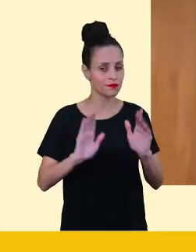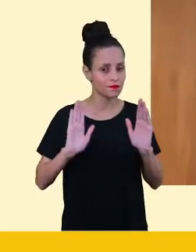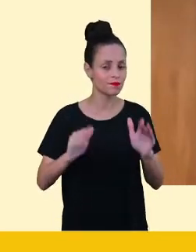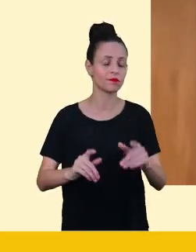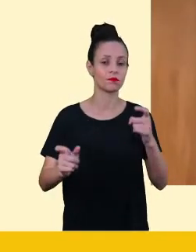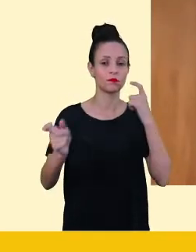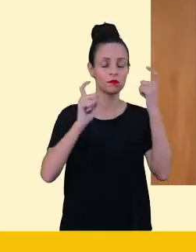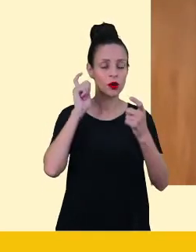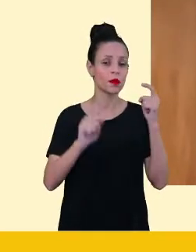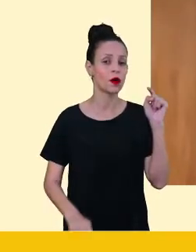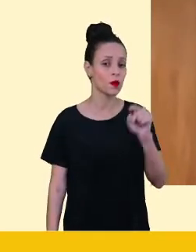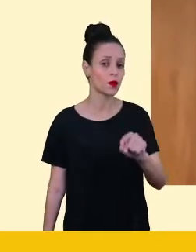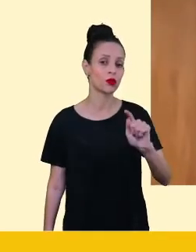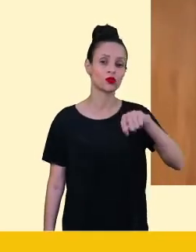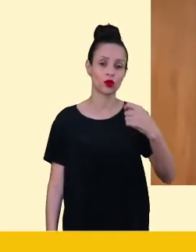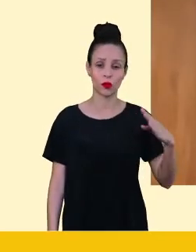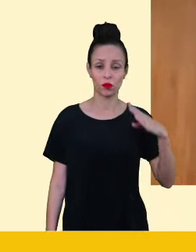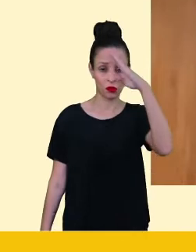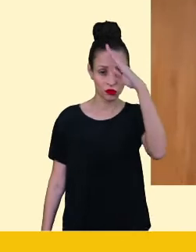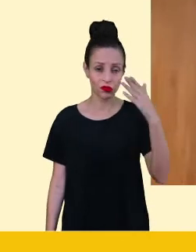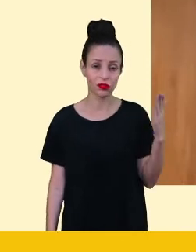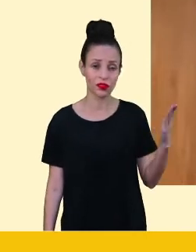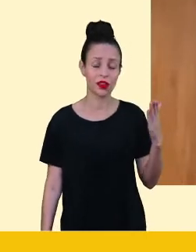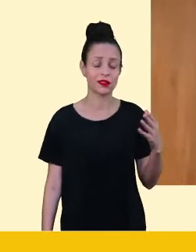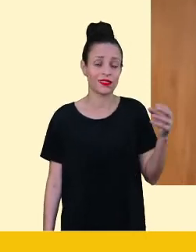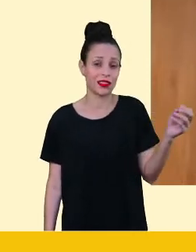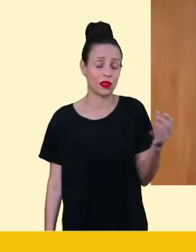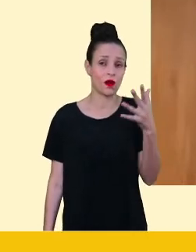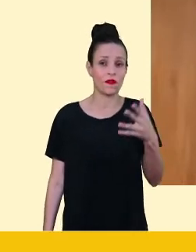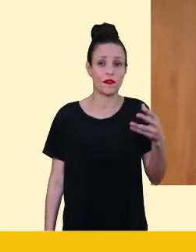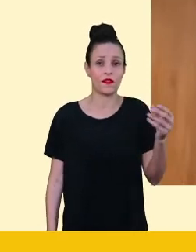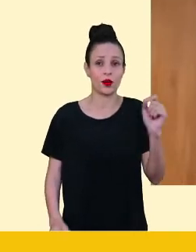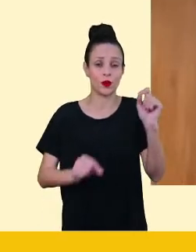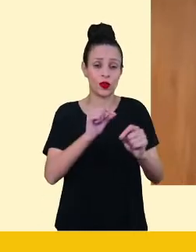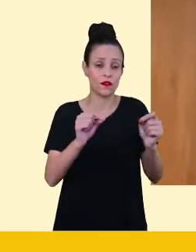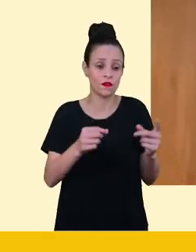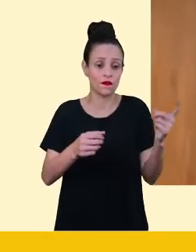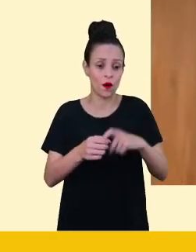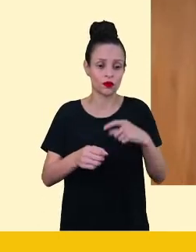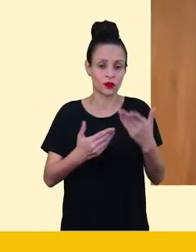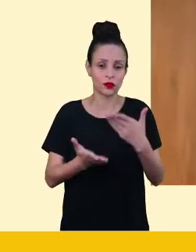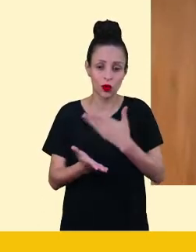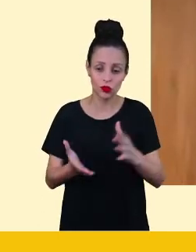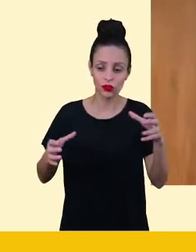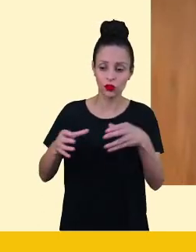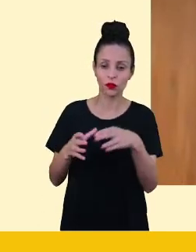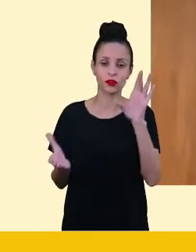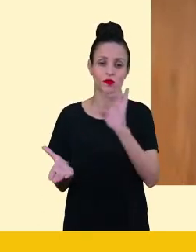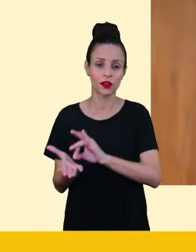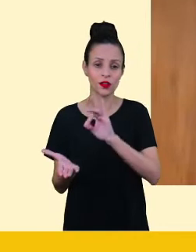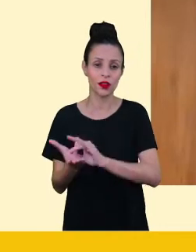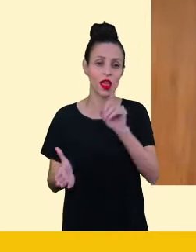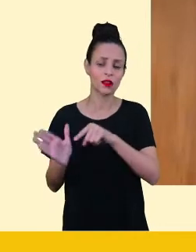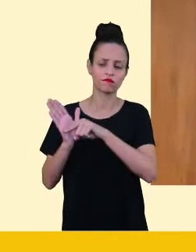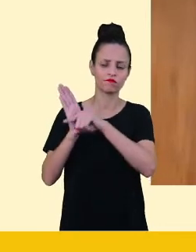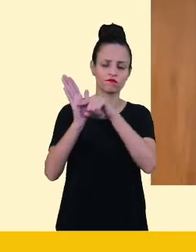muito preocupados com, né? Quer dizer, o assunto do Bolsonaro, dessa inédita volta a algo que a gente, quando começou a Comissão da